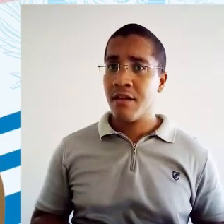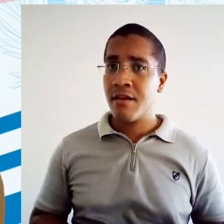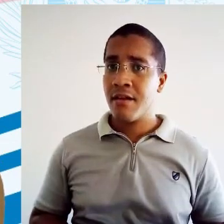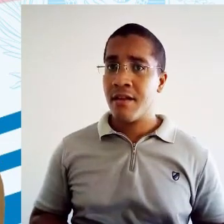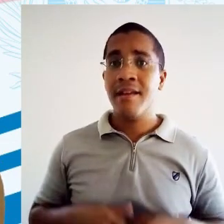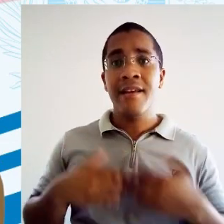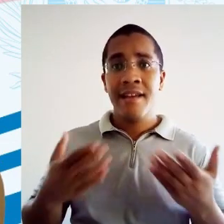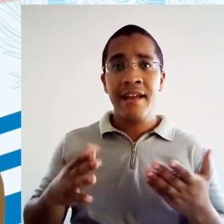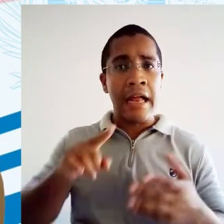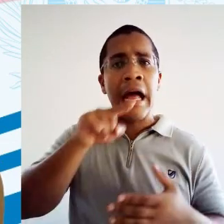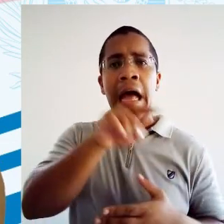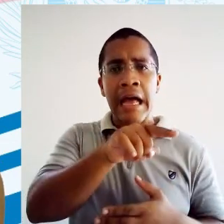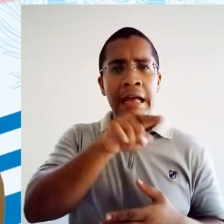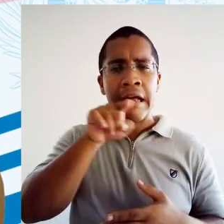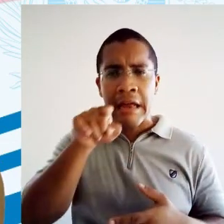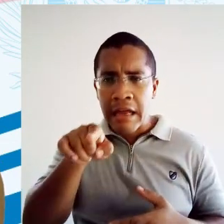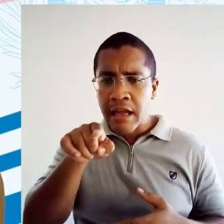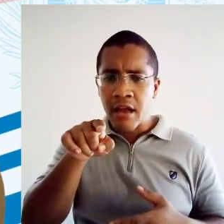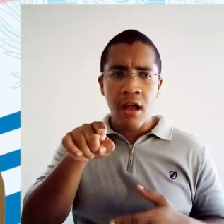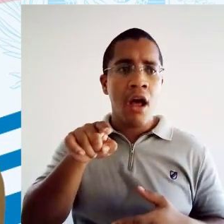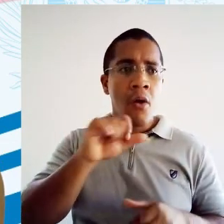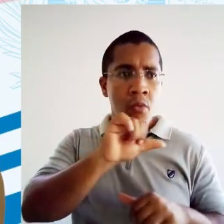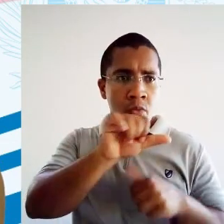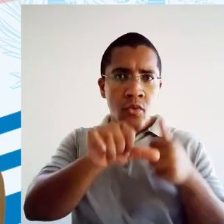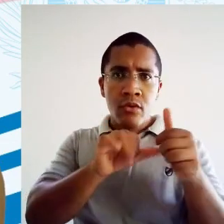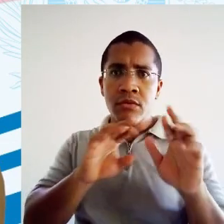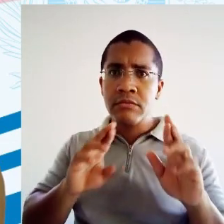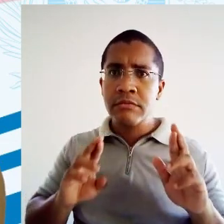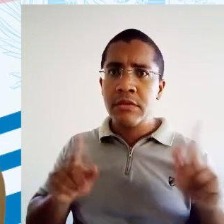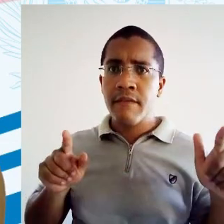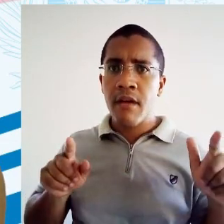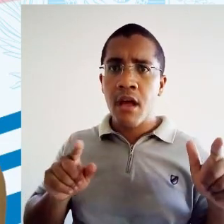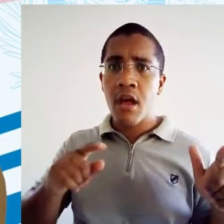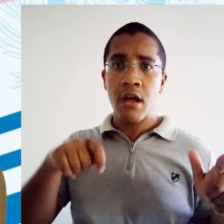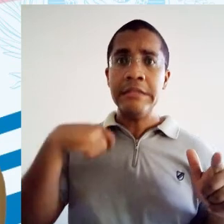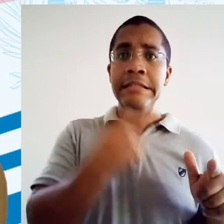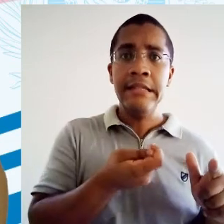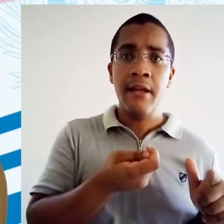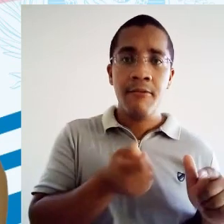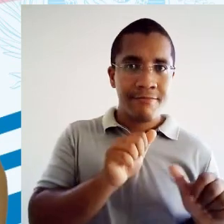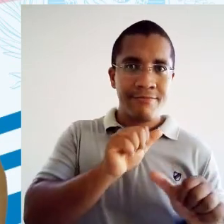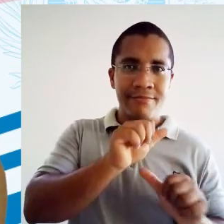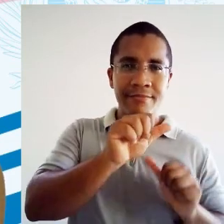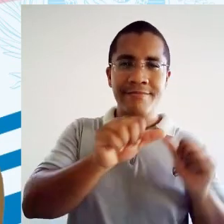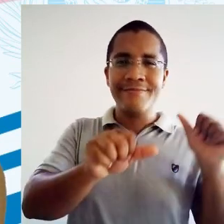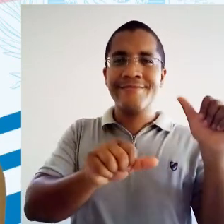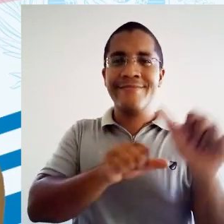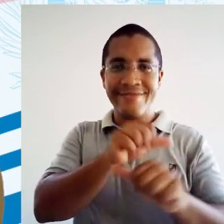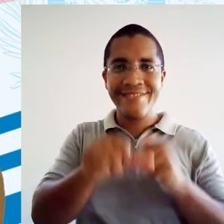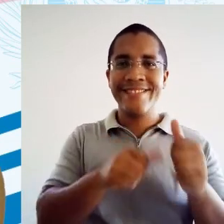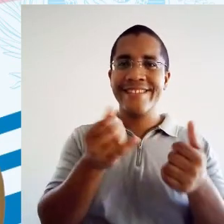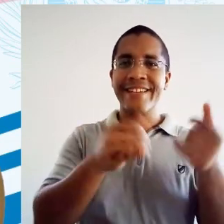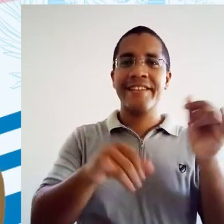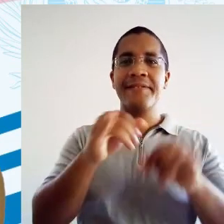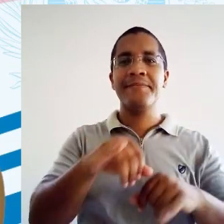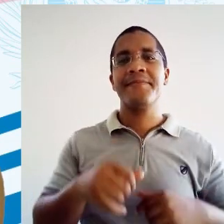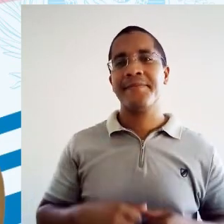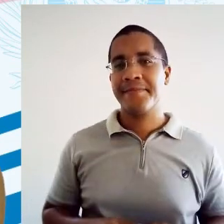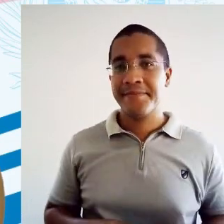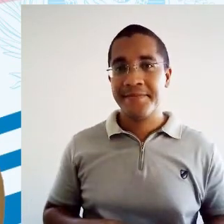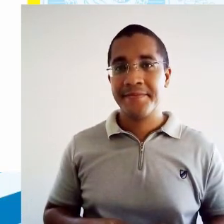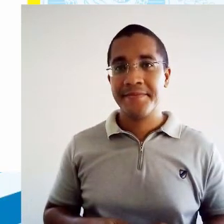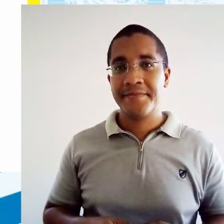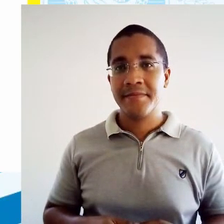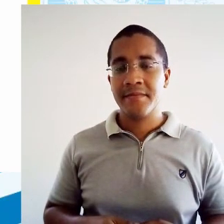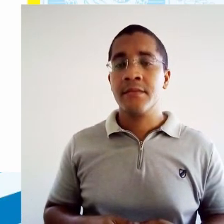mude. Então, quando um produto ele muda para outro tipo de produto, a gente chama esse tipo de transformação